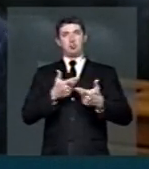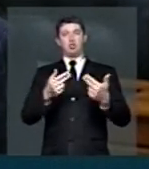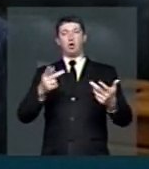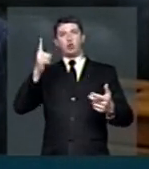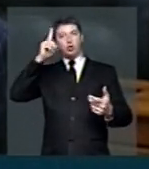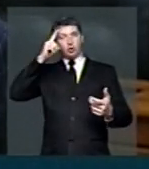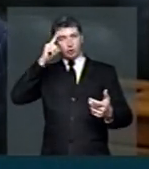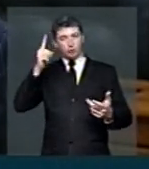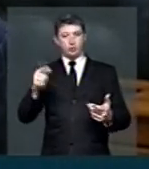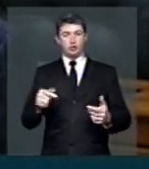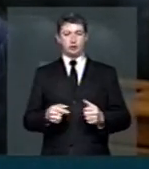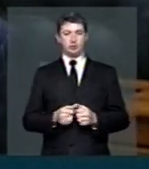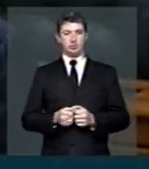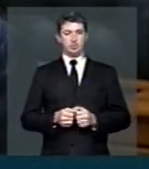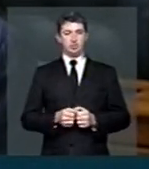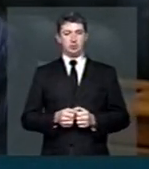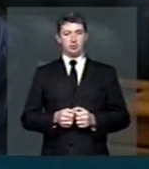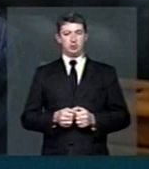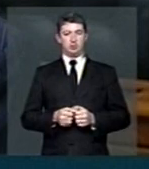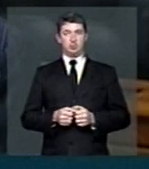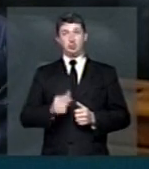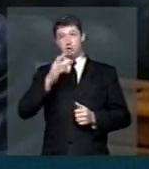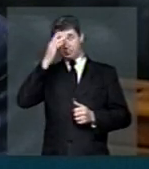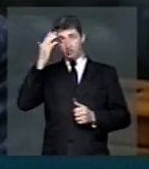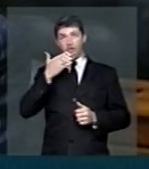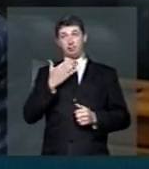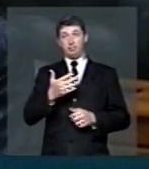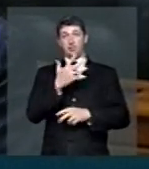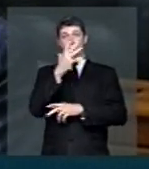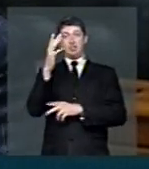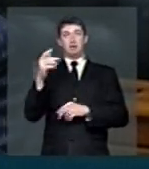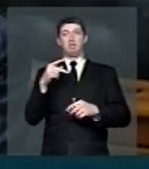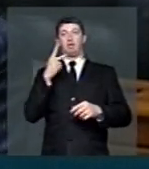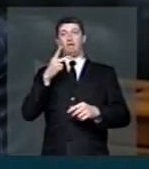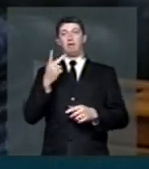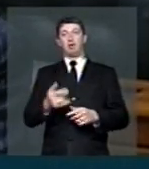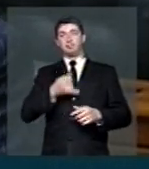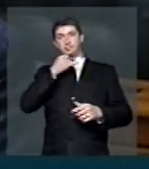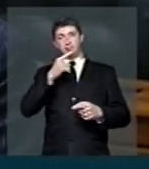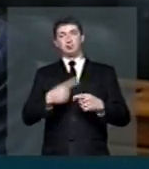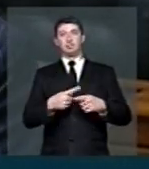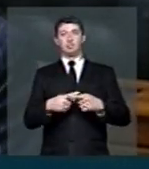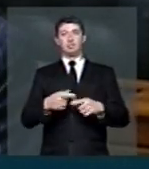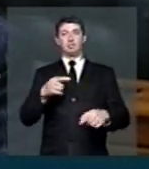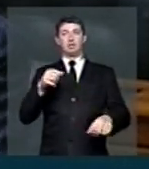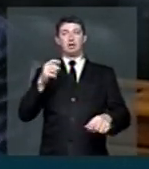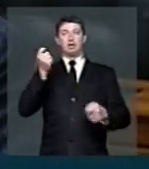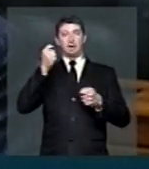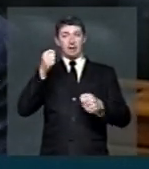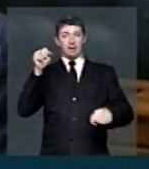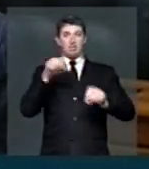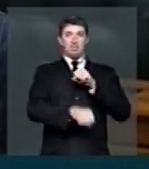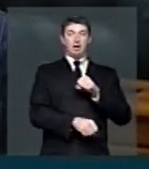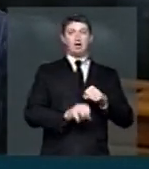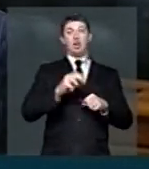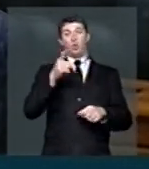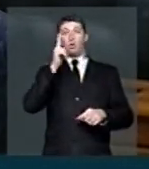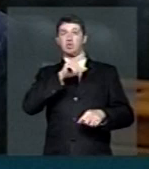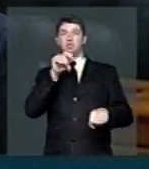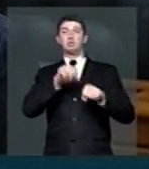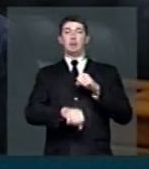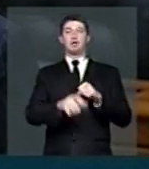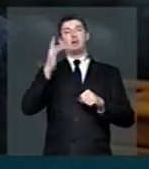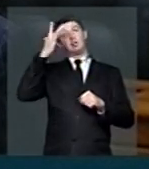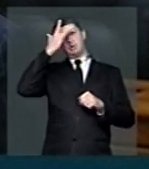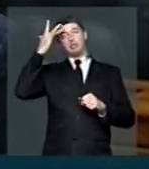rotina aqui dos ambientalistas virem à tribuna para lamentar atentados ou assassinatos